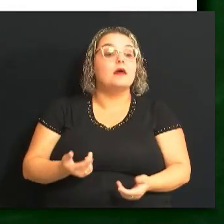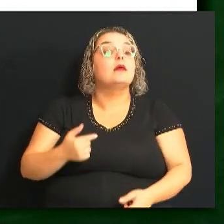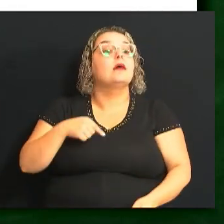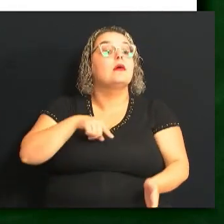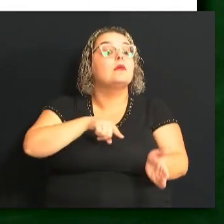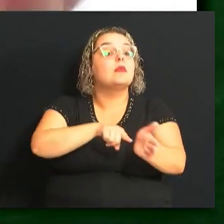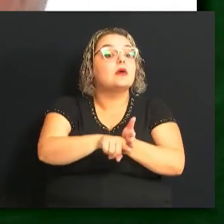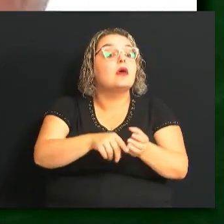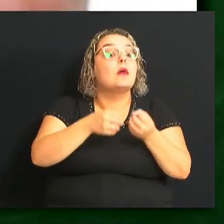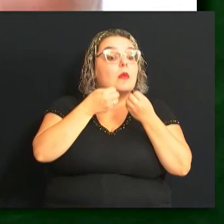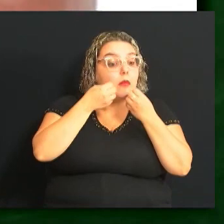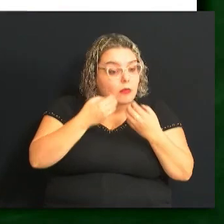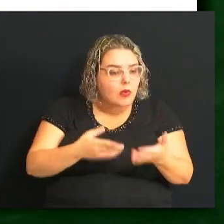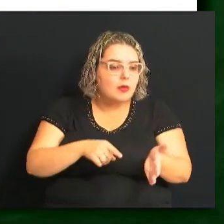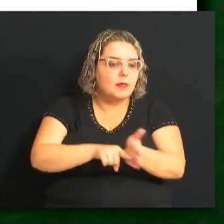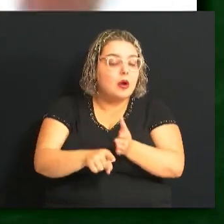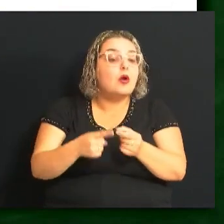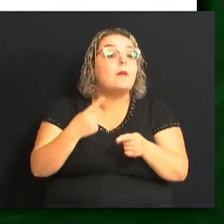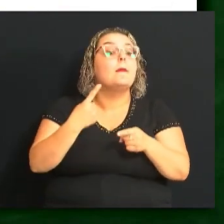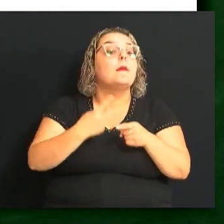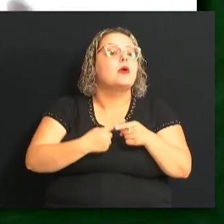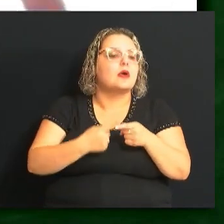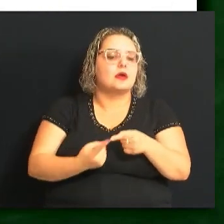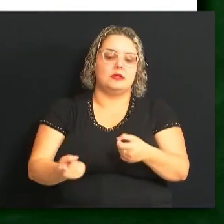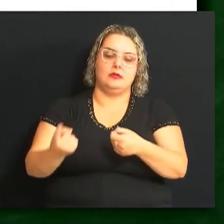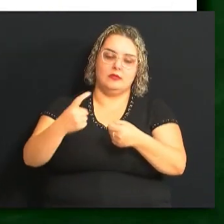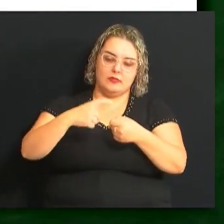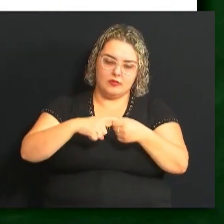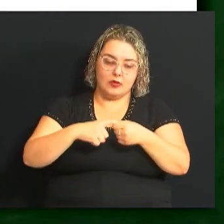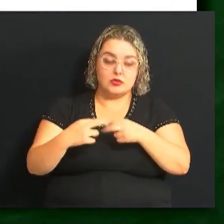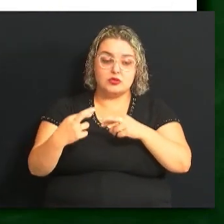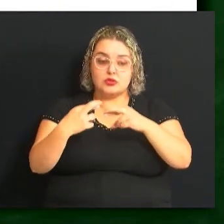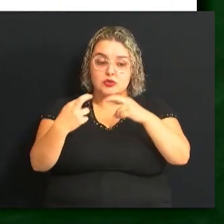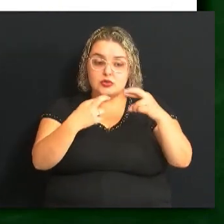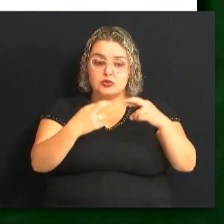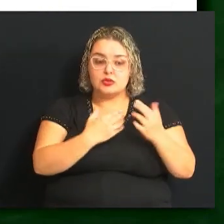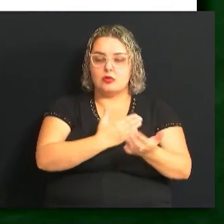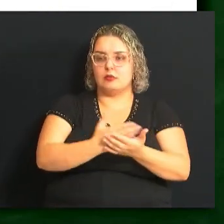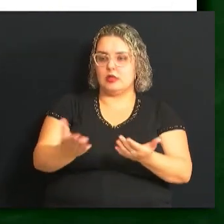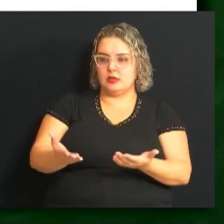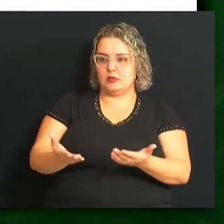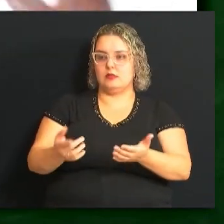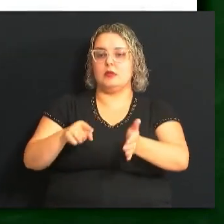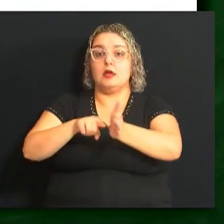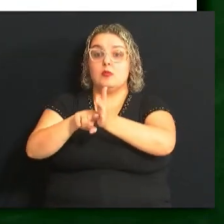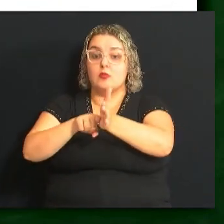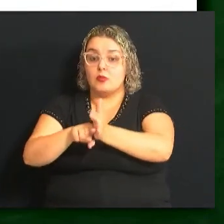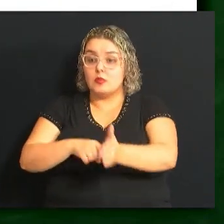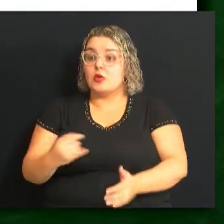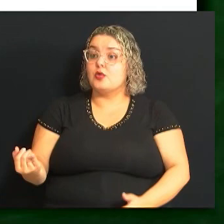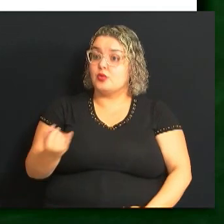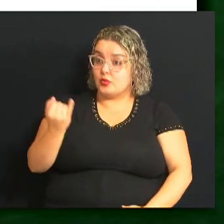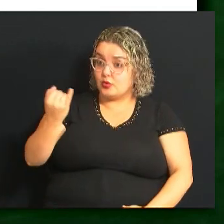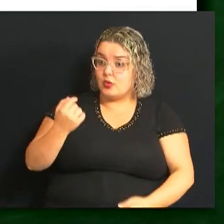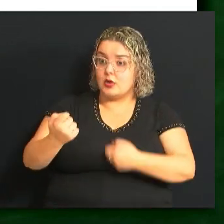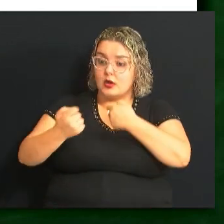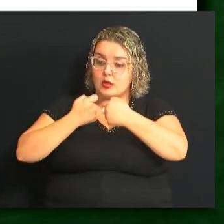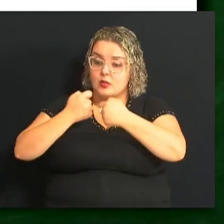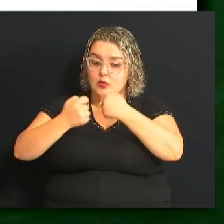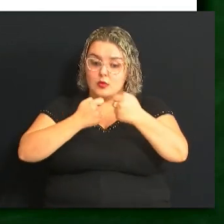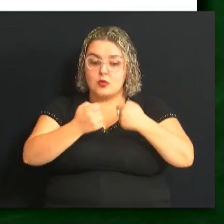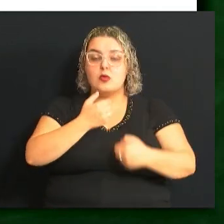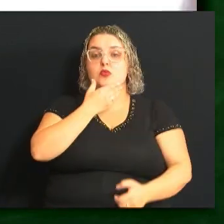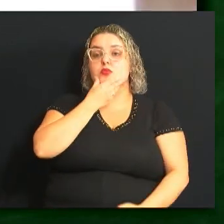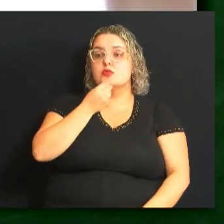uma boa pergunta. Então volte para a sua realidade e comece a investigar. Então ela fez uma pesquisa muito interessante, entrevistou alguns meninos